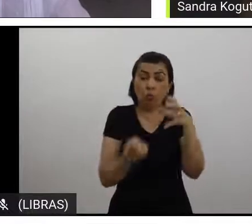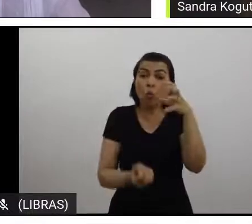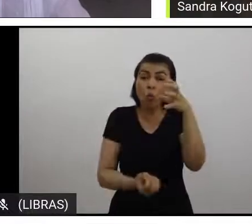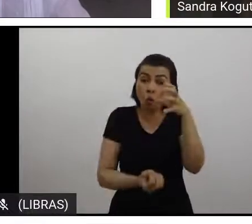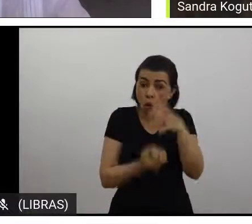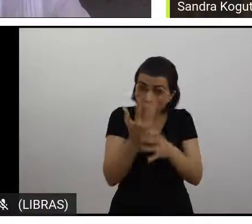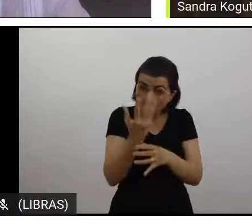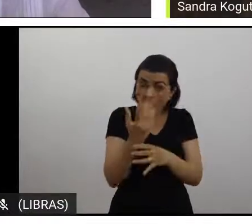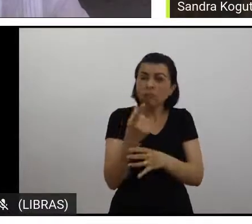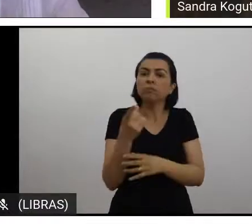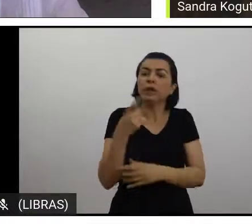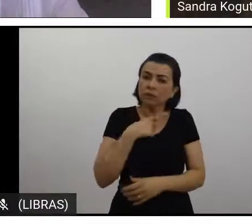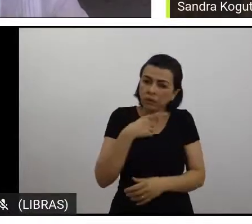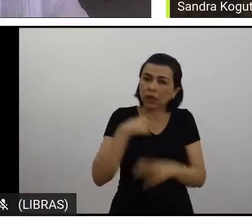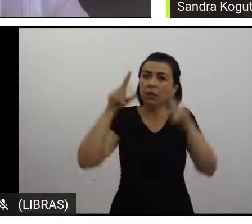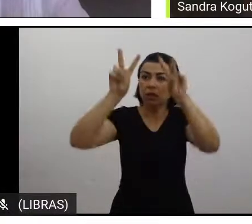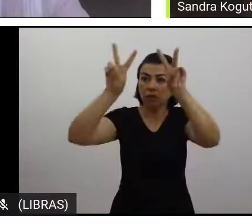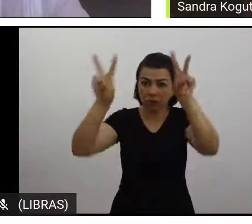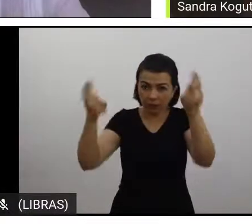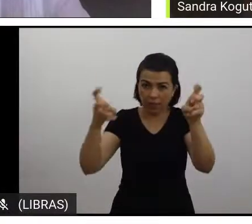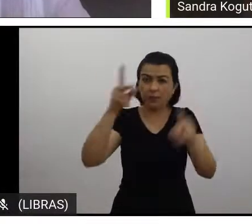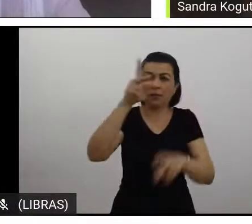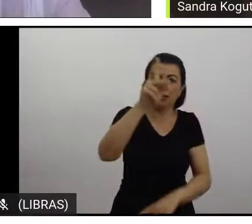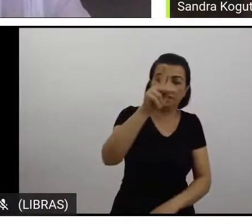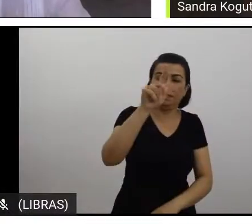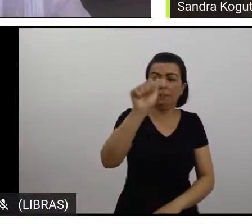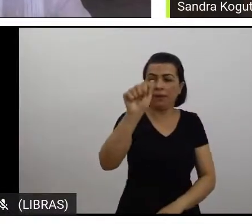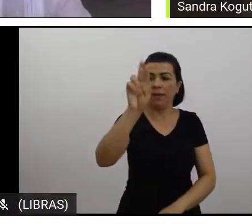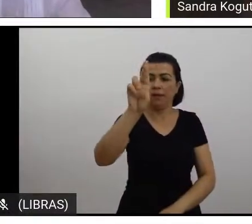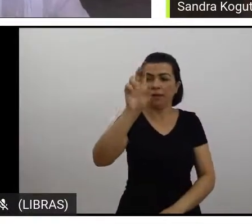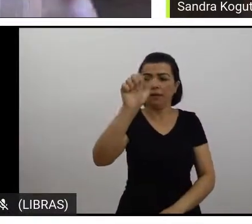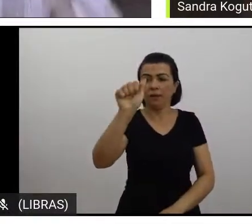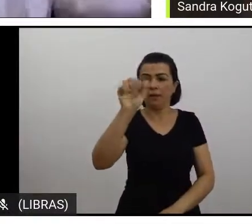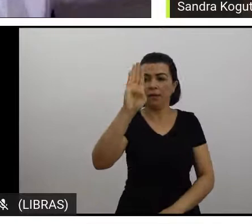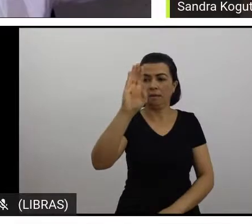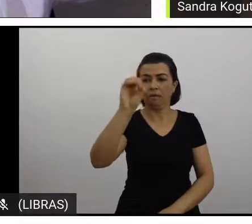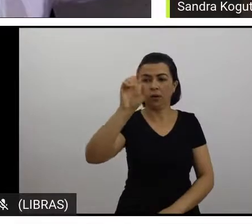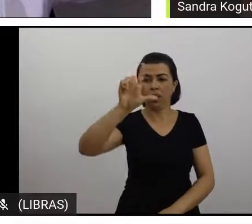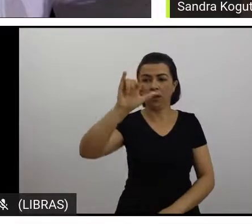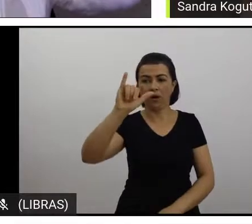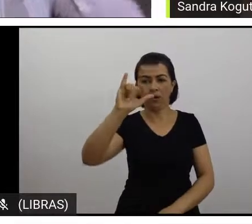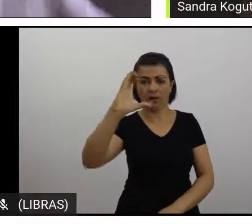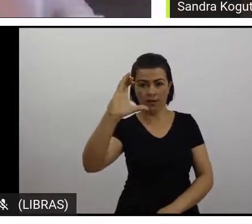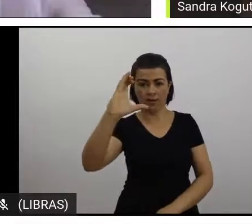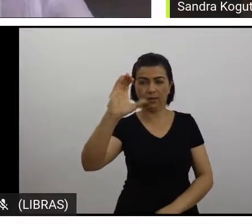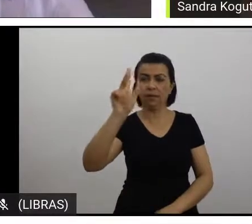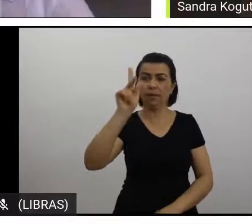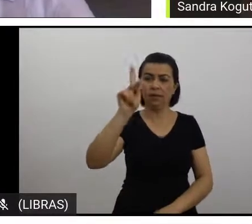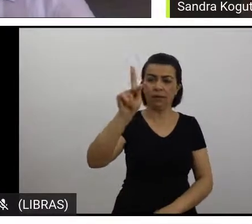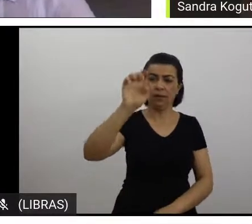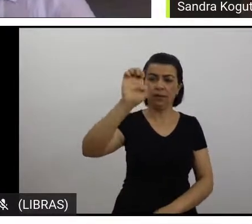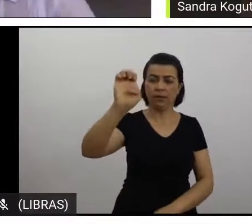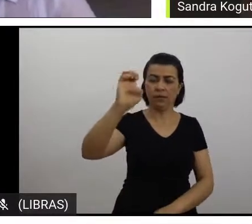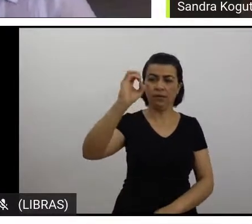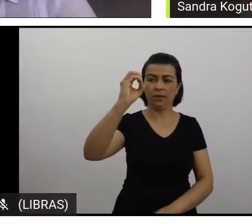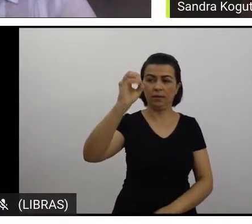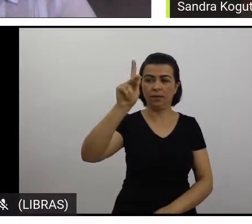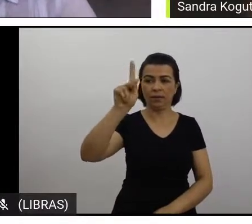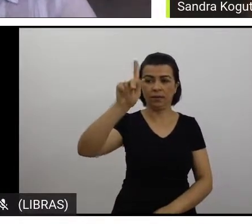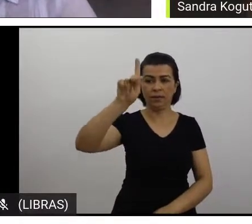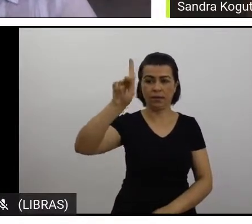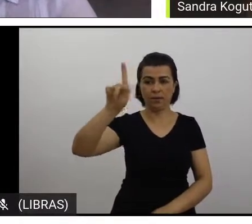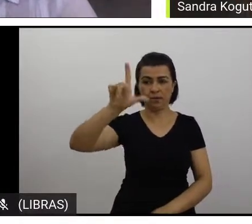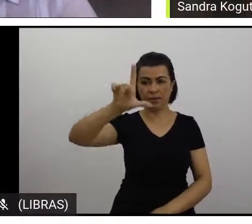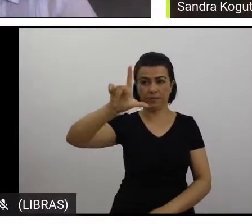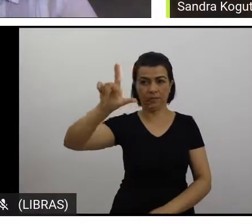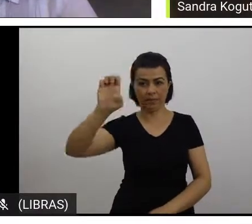People. Foi o primeiro grande projeto deles, entendeu? Ai, que legal! Essa informação eu não sabia. E era